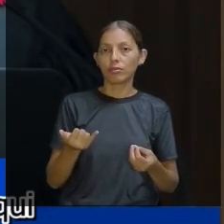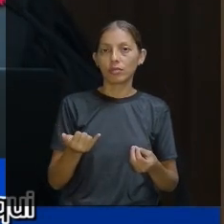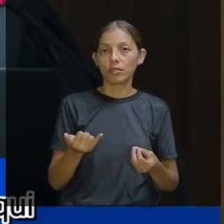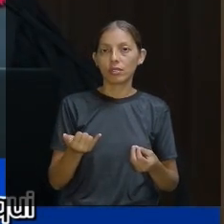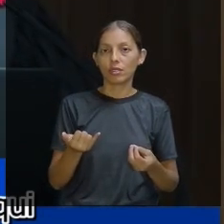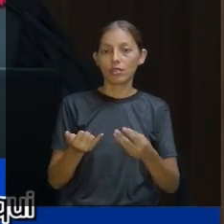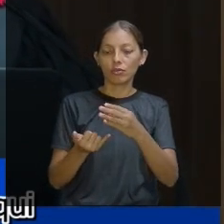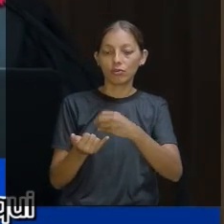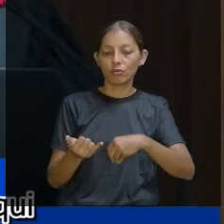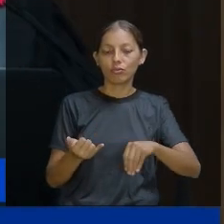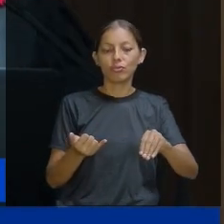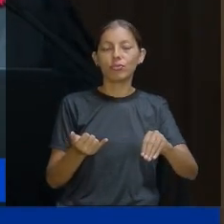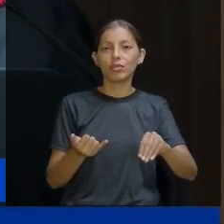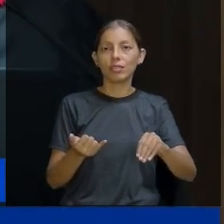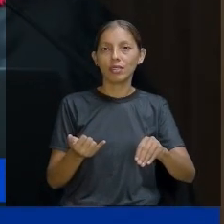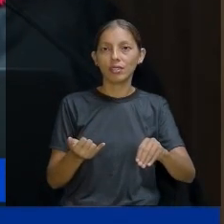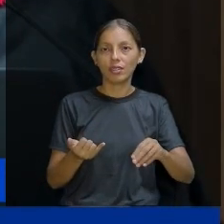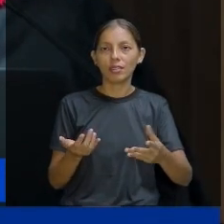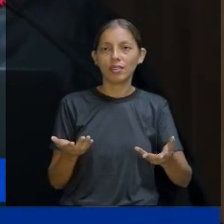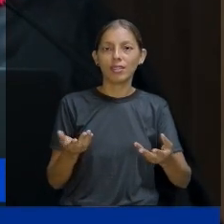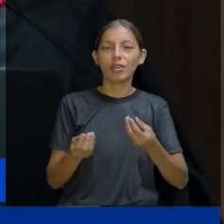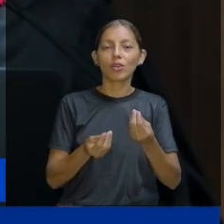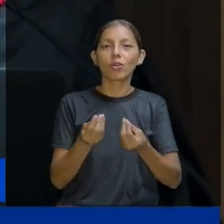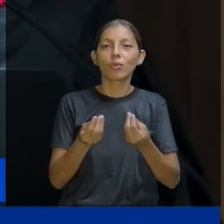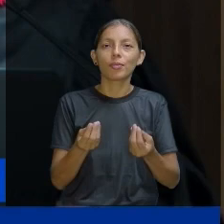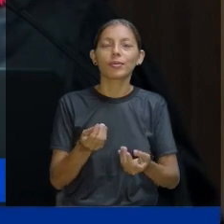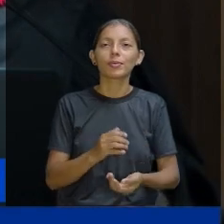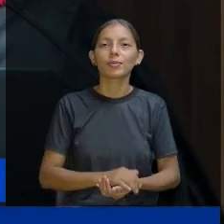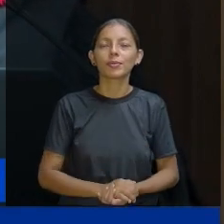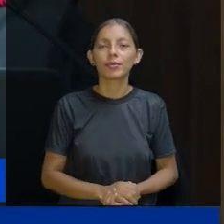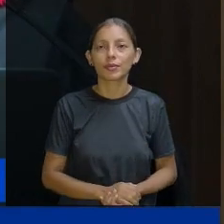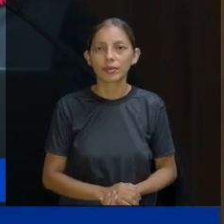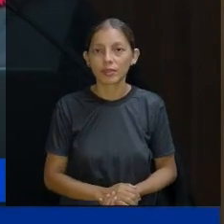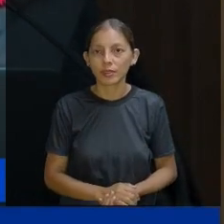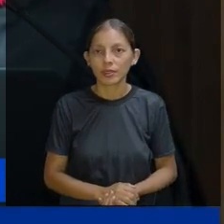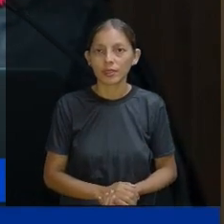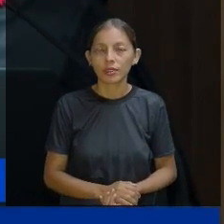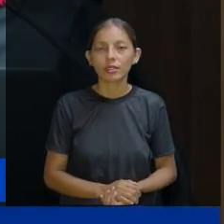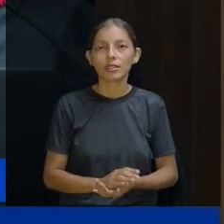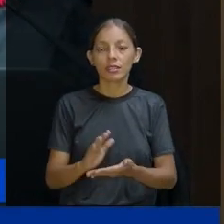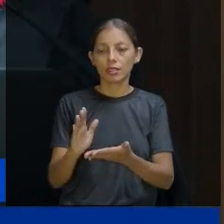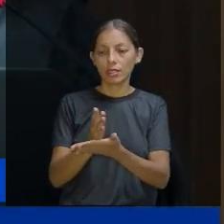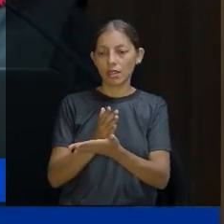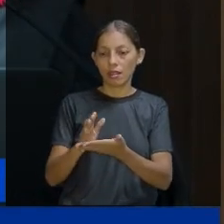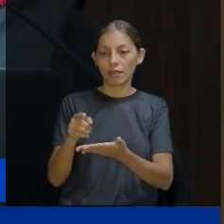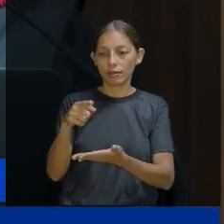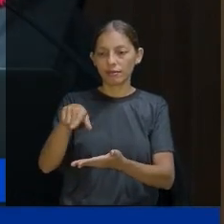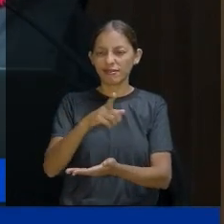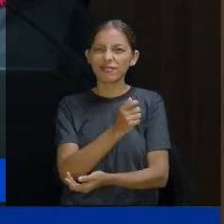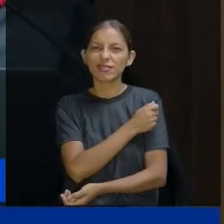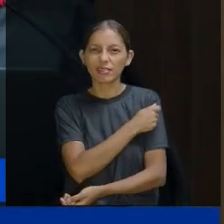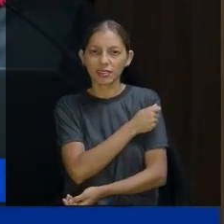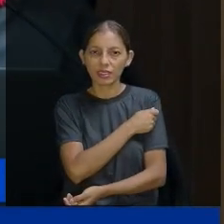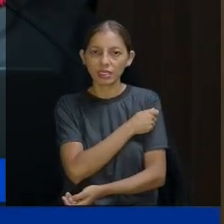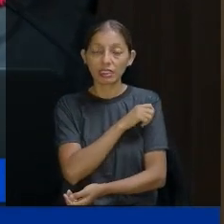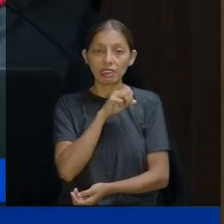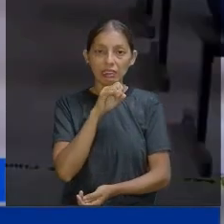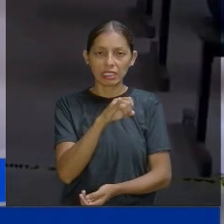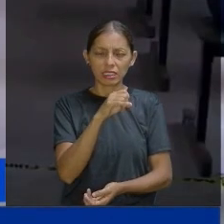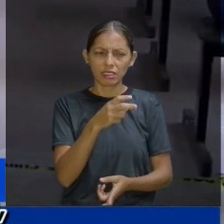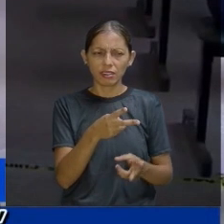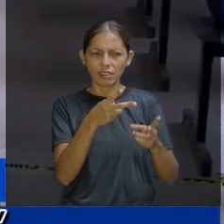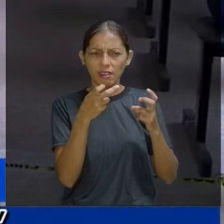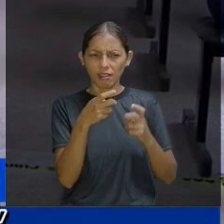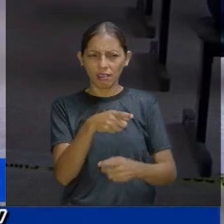fazer alimentação de dados. Isso, se vocês ouvirem, nós temos alguns estudantes, se vocês ouvirem isso... Foco